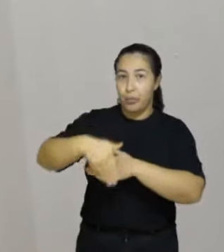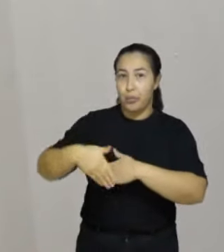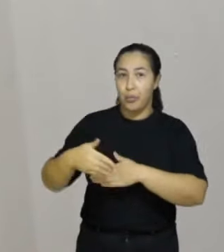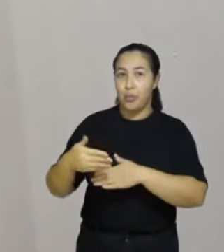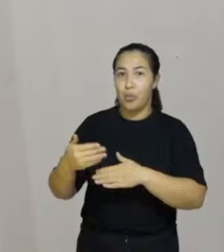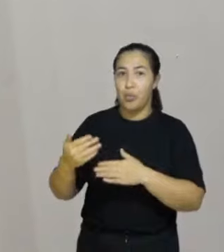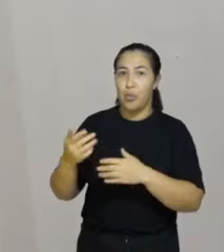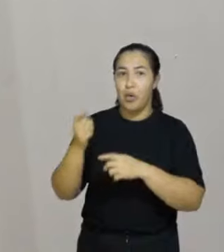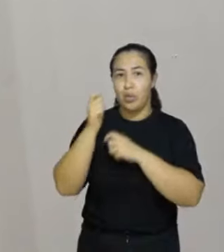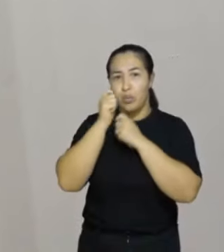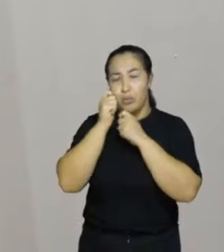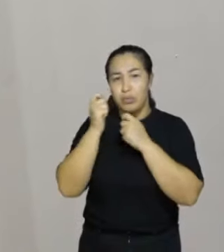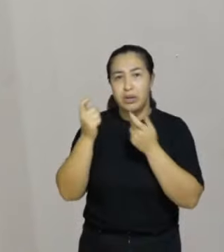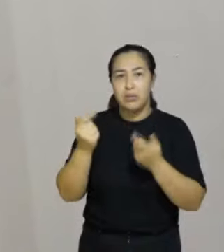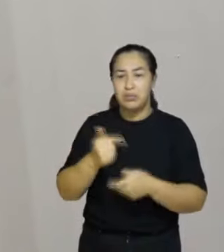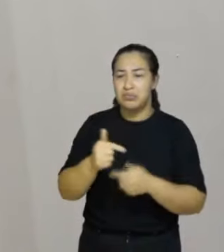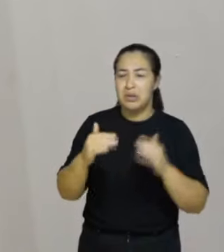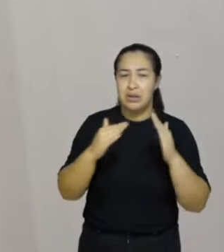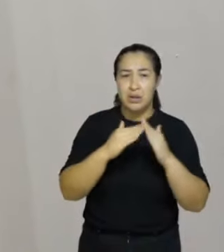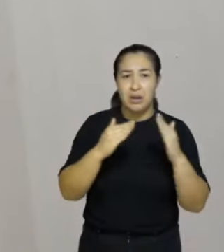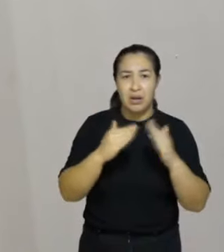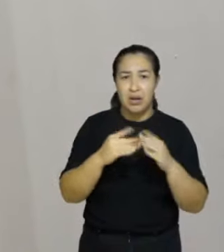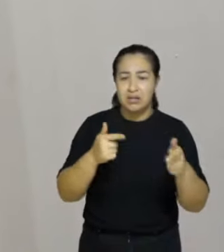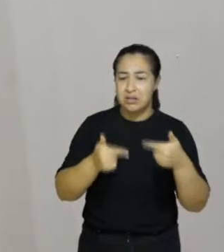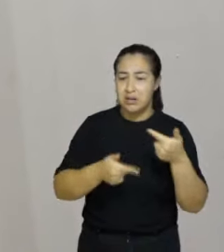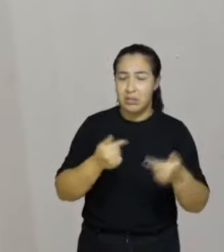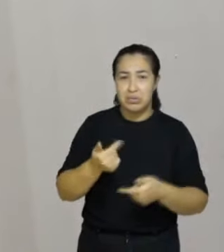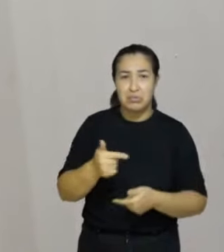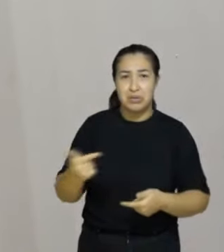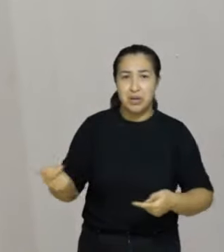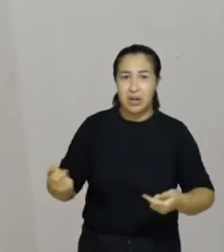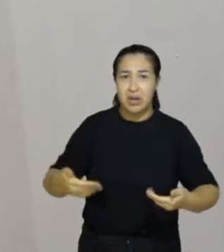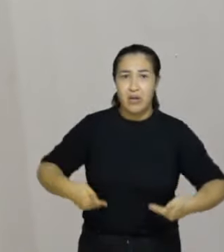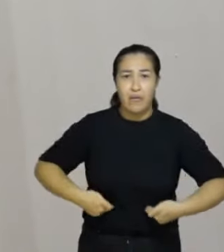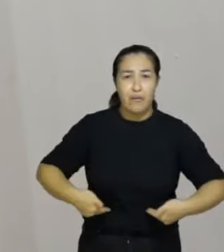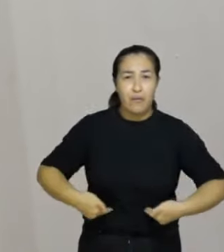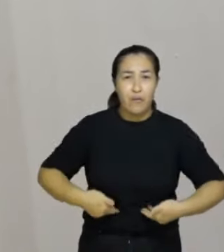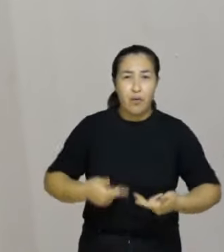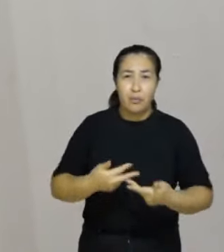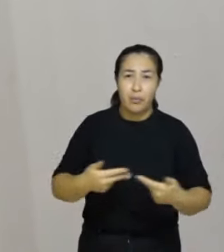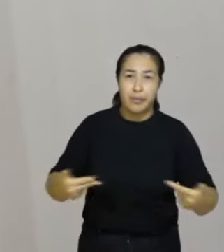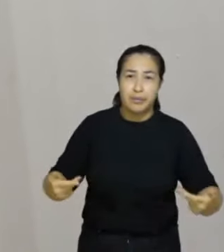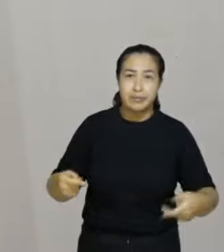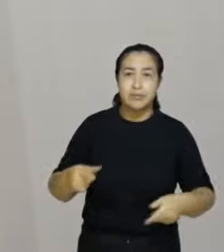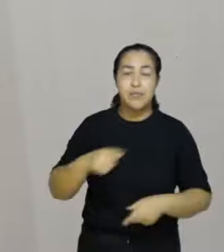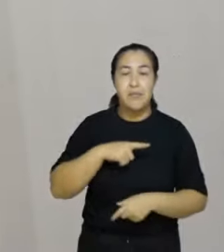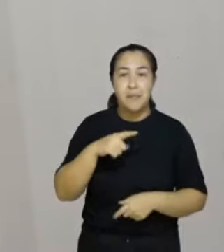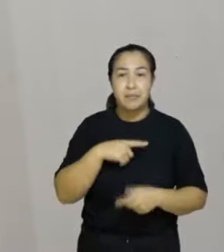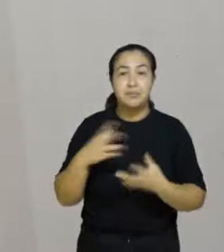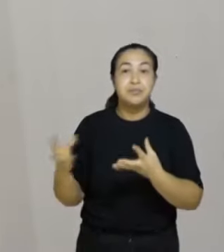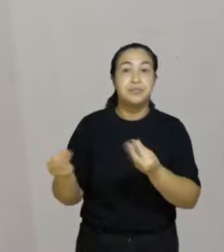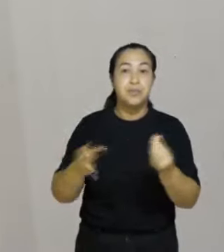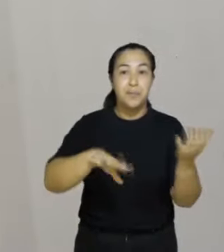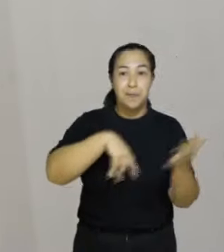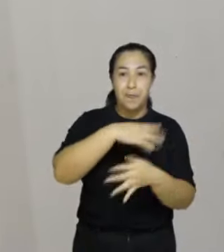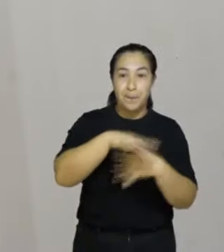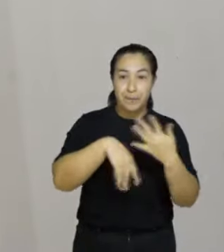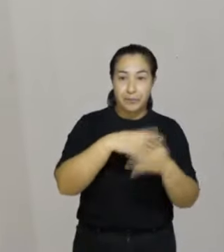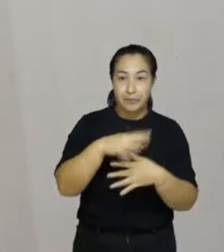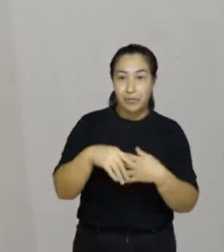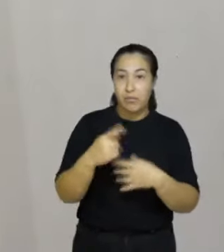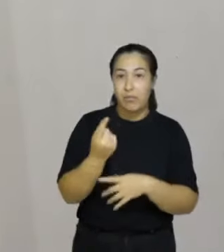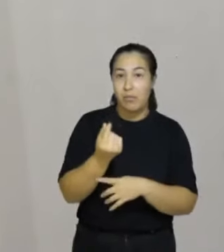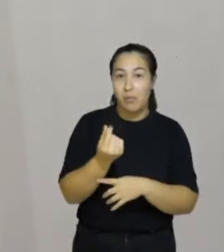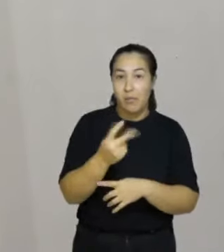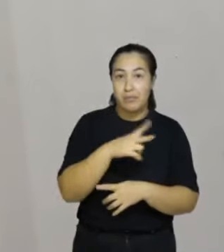sem a mínima dignidade, vemos a farra com o dinheiro público e todas essas ligações absurdas entre o